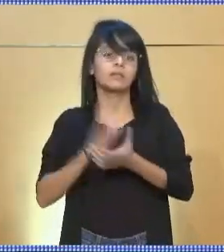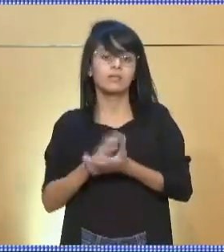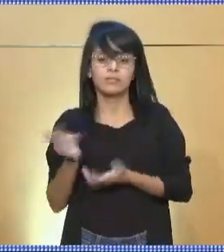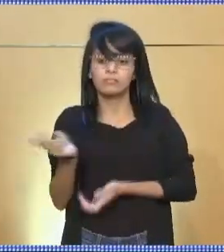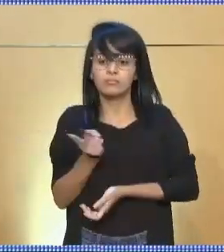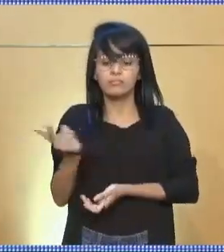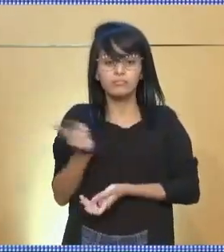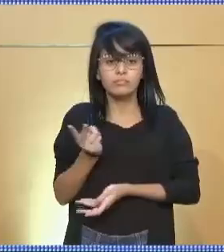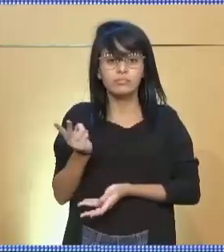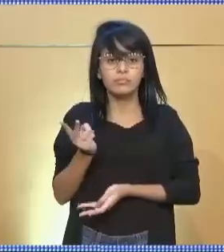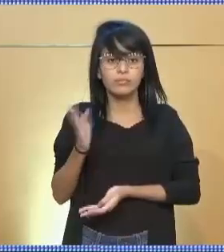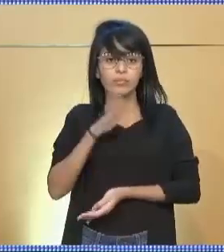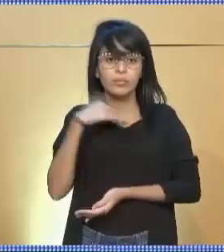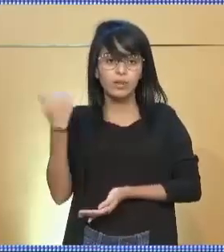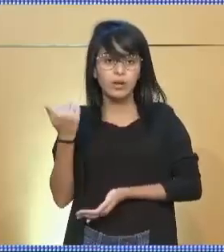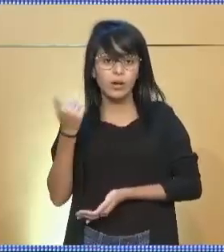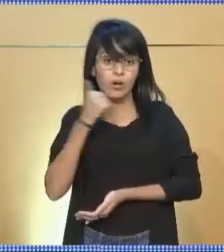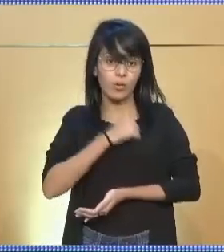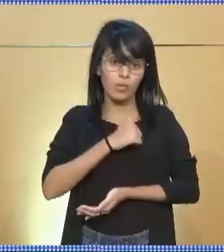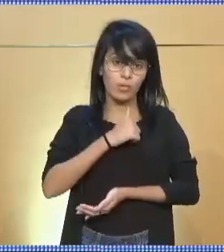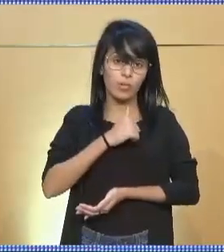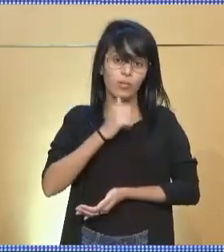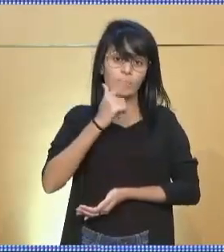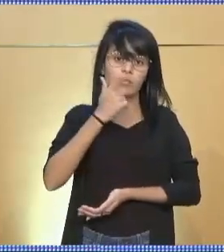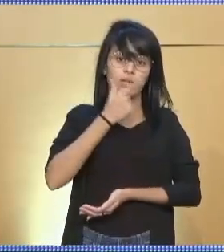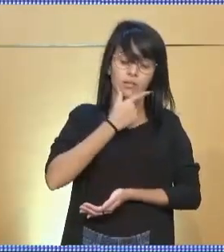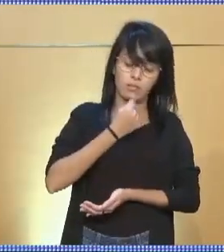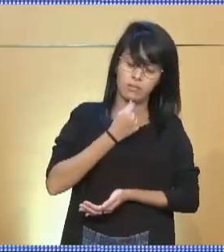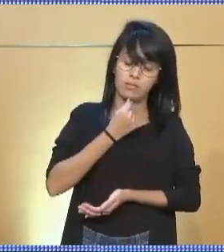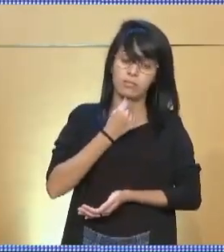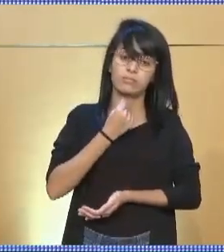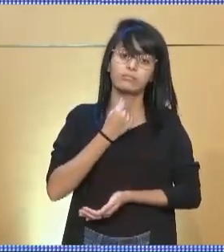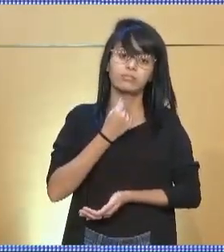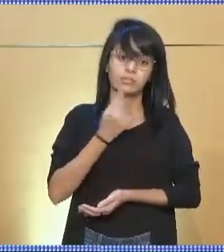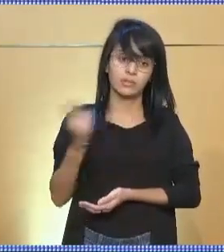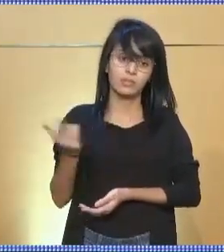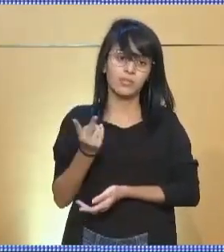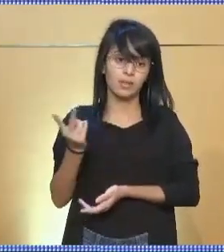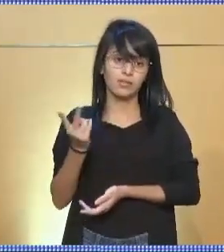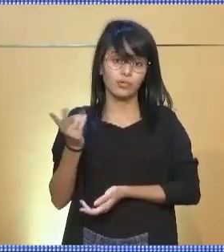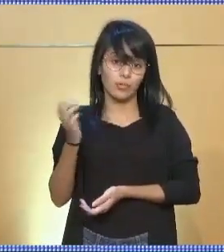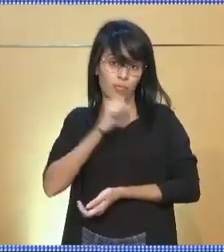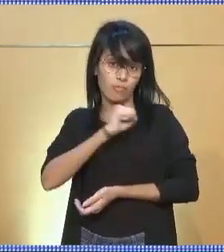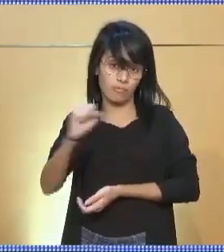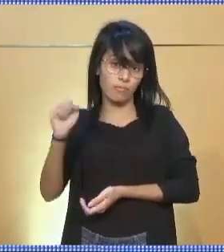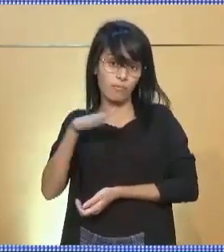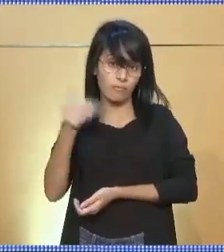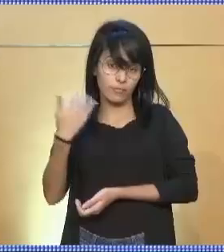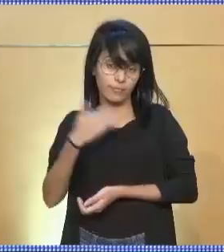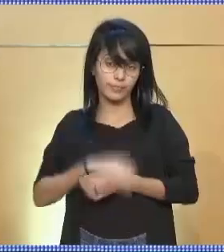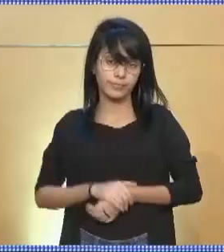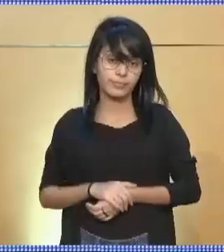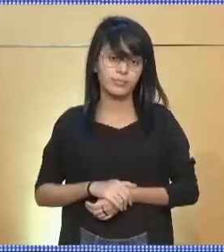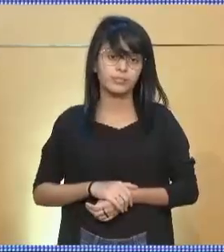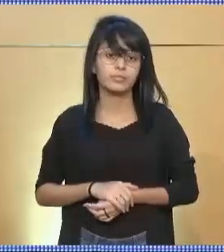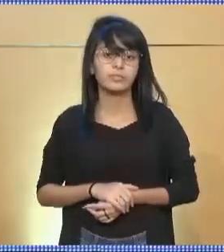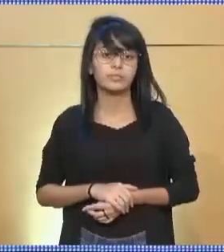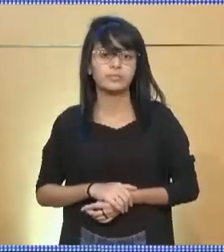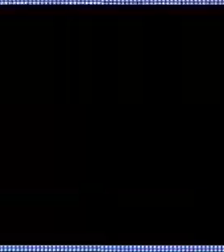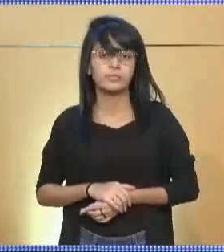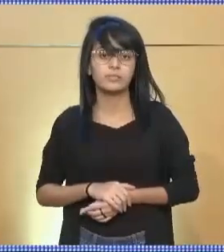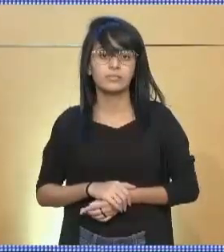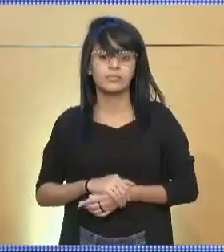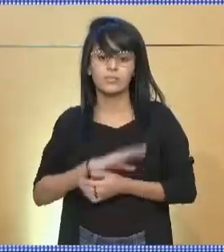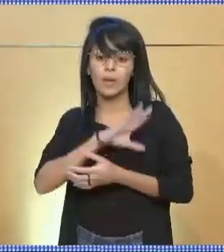ambos morrerão. O homem que se deitou com a mulher casada e a mulher que se deitará com o homem para que tire o mal do